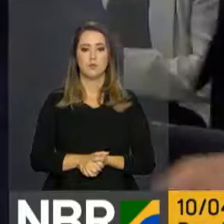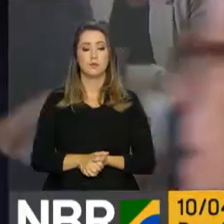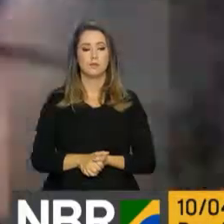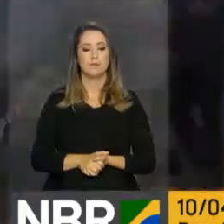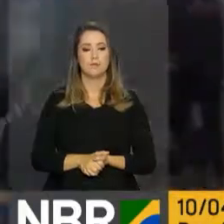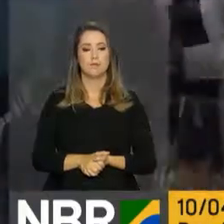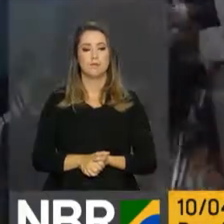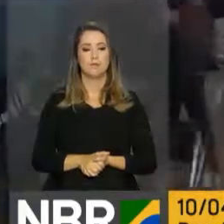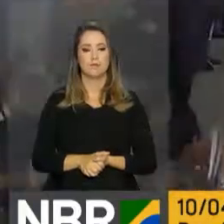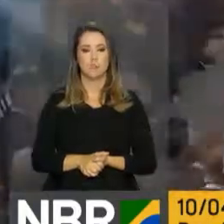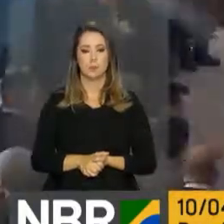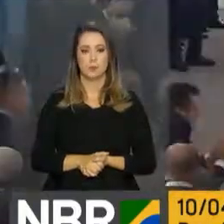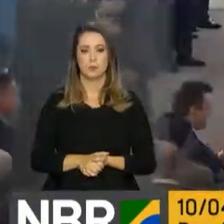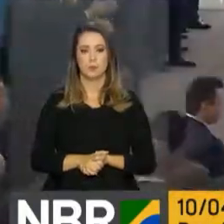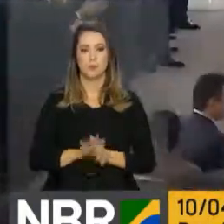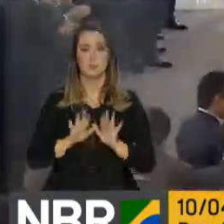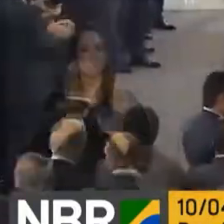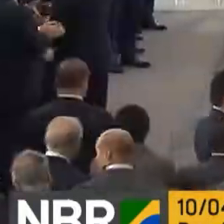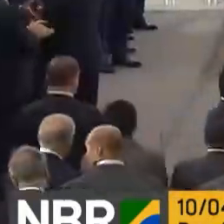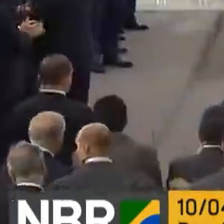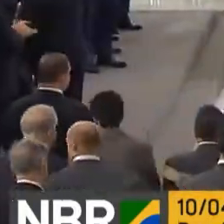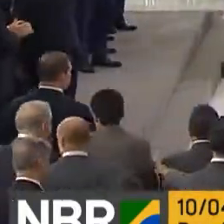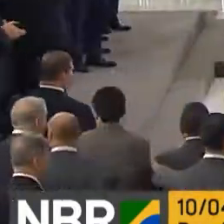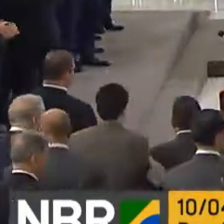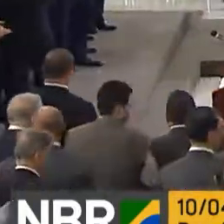Está encerrada esta cerimônia.